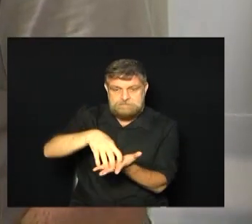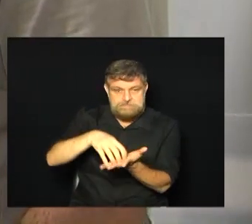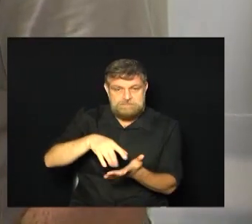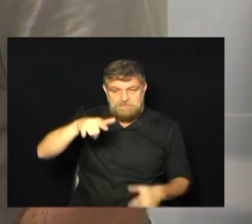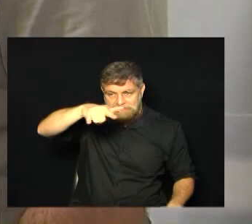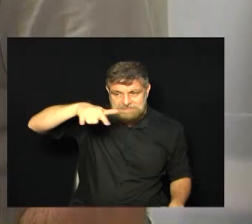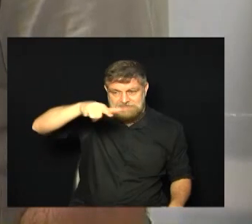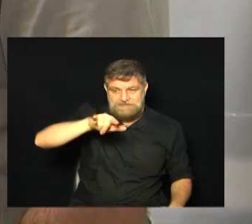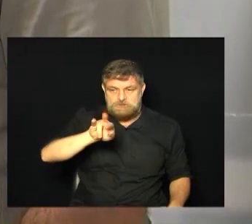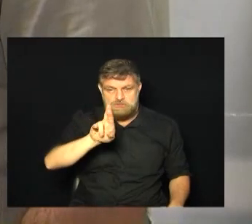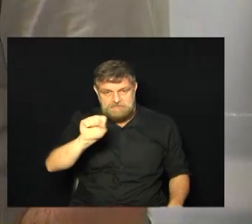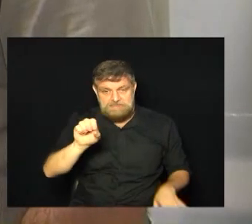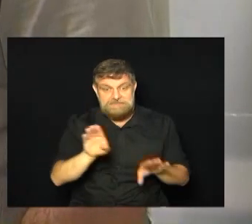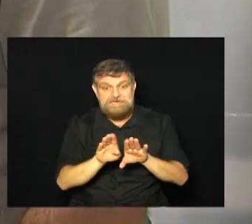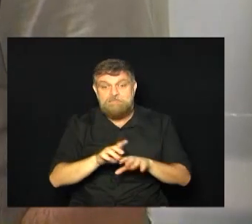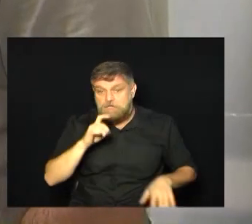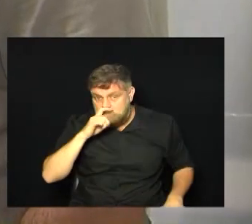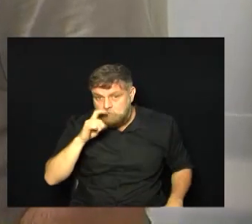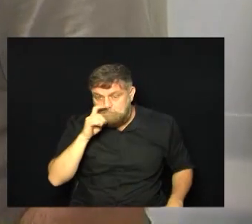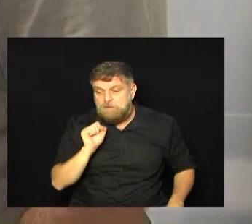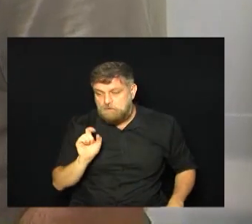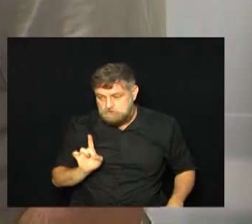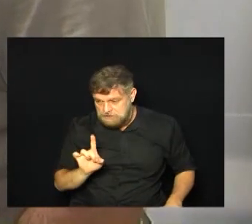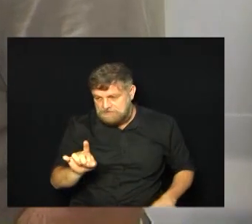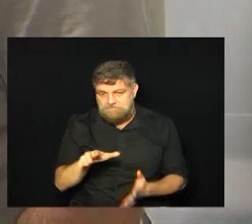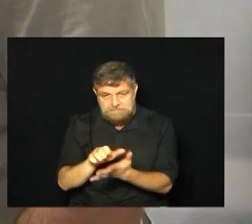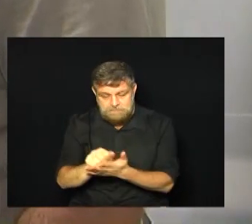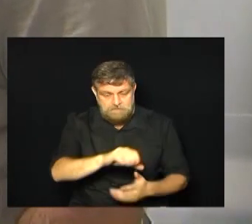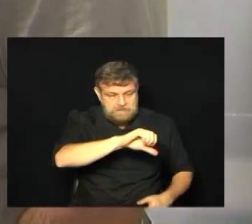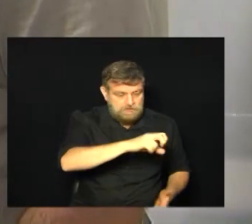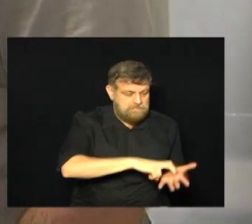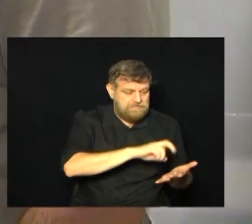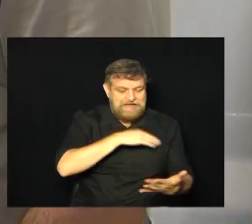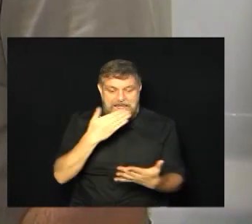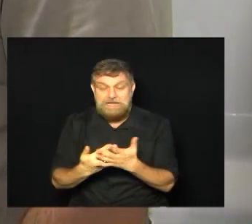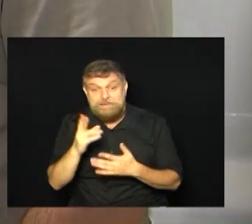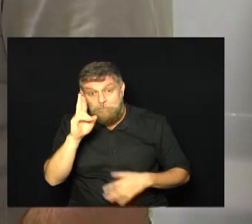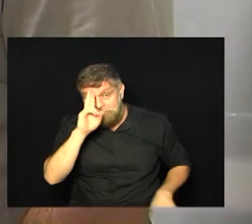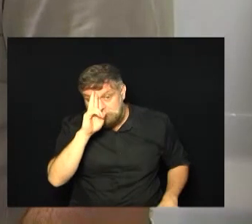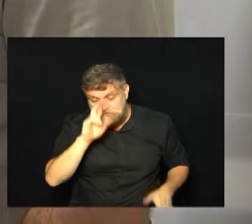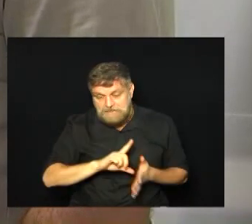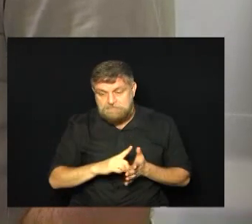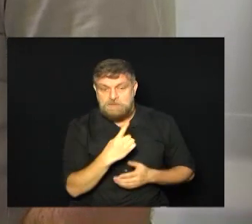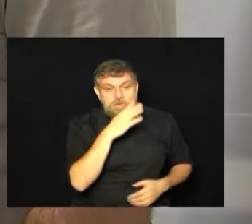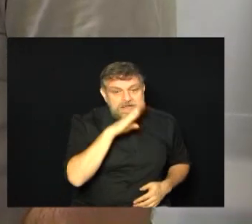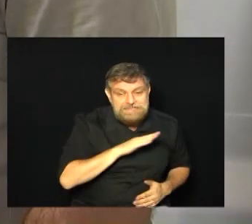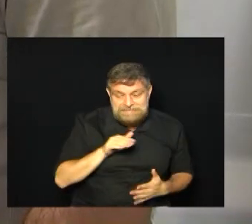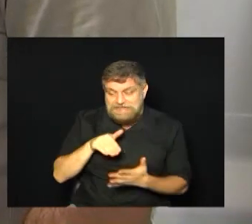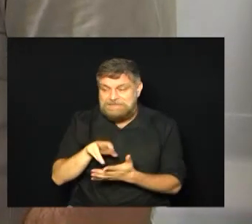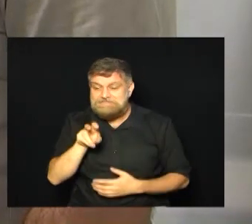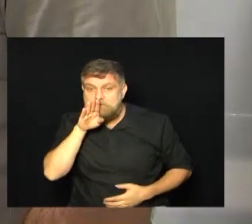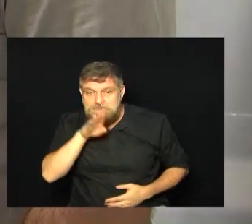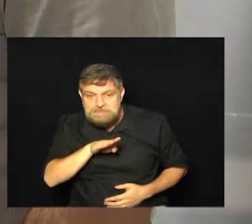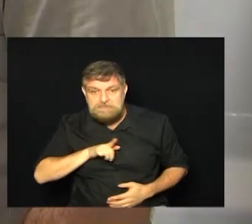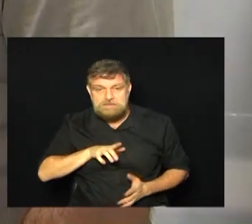Satélite Íris, e na unidade do Ouro Verde, das 9 da manhã ao meio-dia e da 1 às 17 horas.